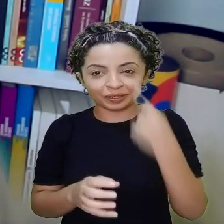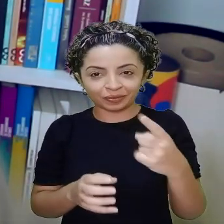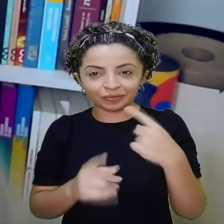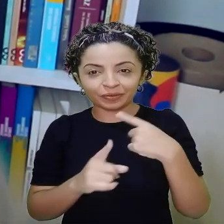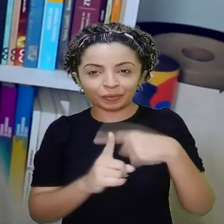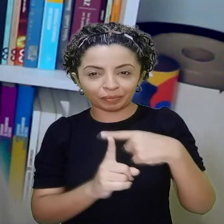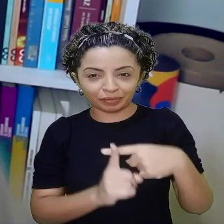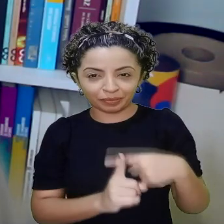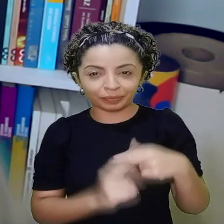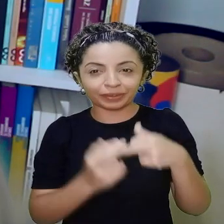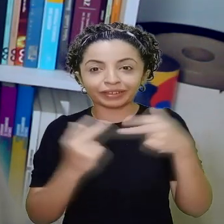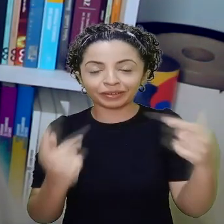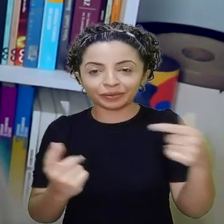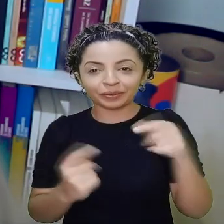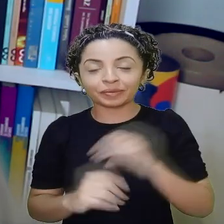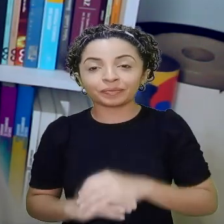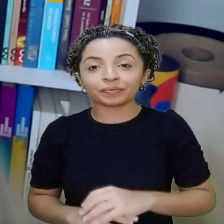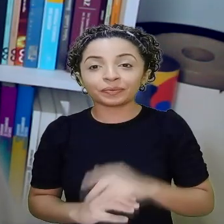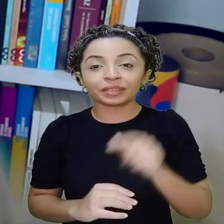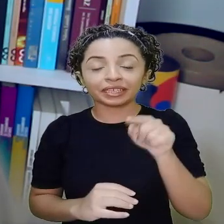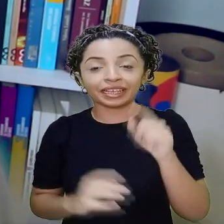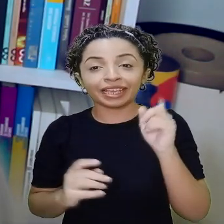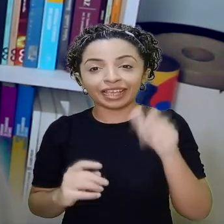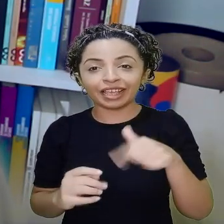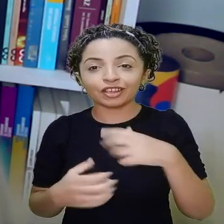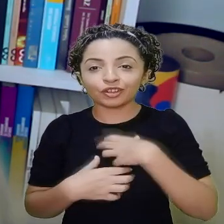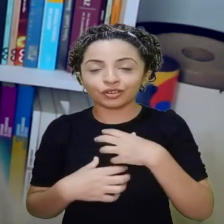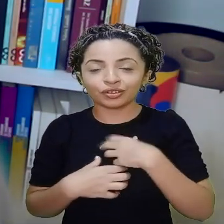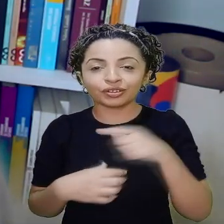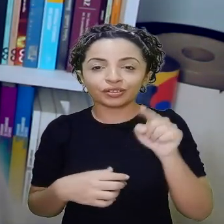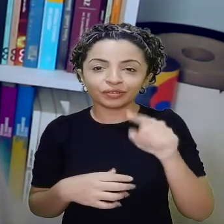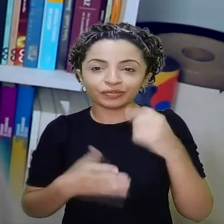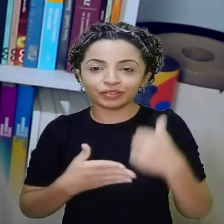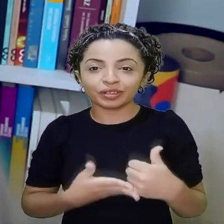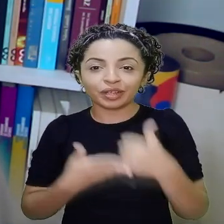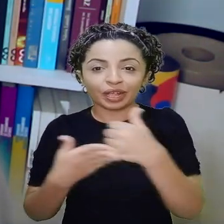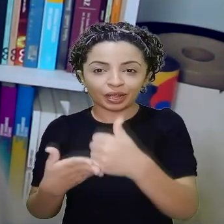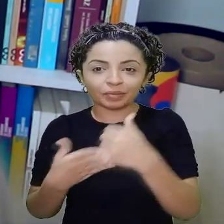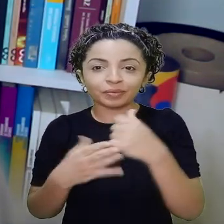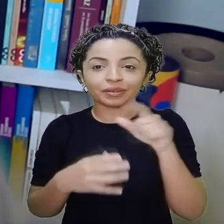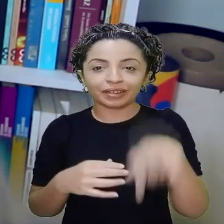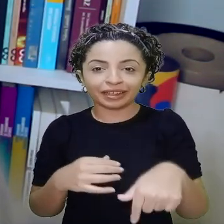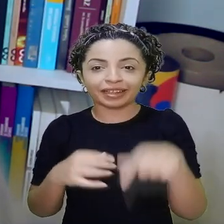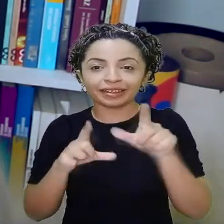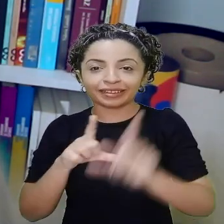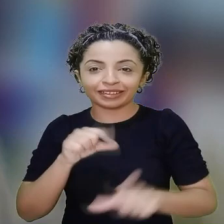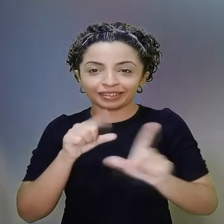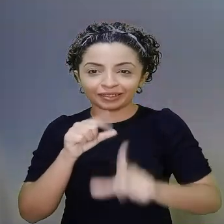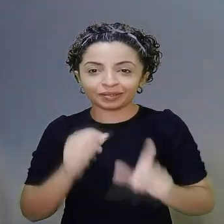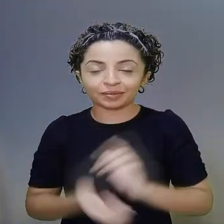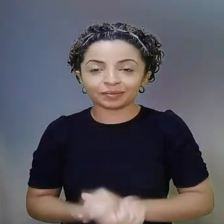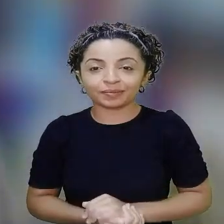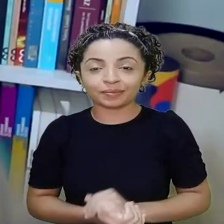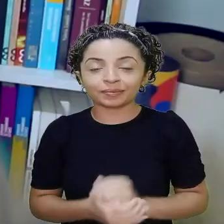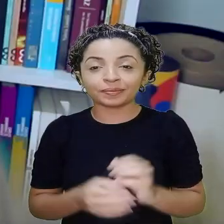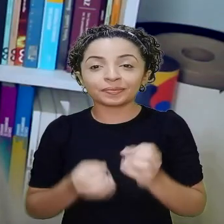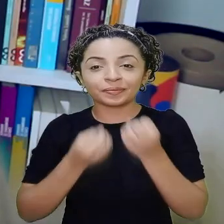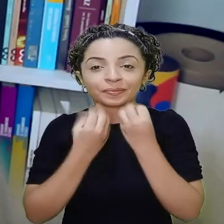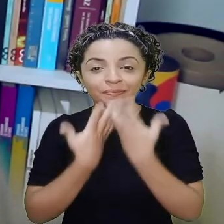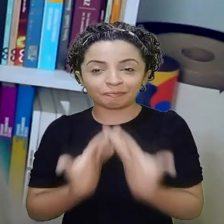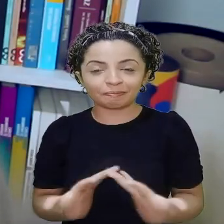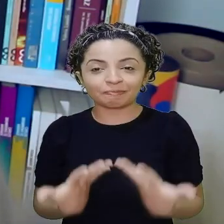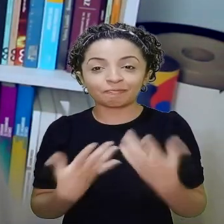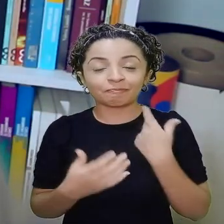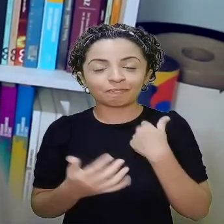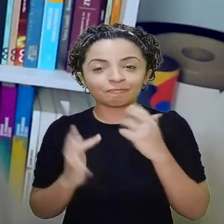vai ver todos os nossos benefícios. E essa é uma forma muito bacana de você apoiar o Seleção Literária. Bom, e eu